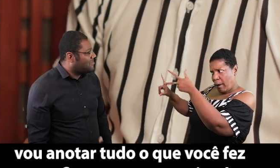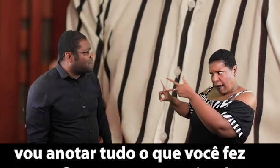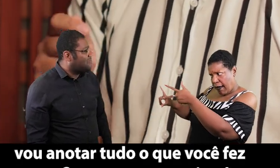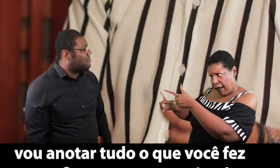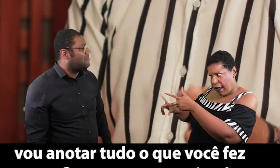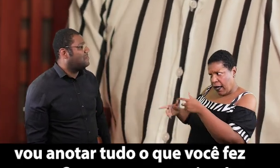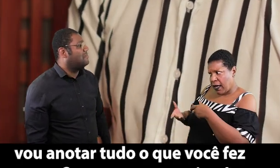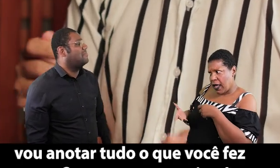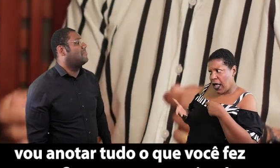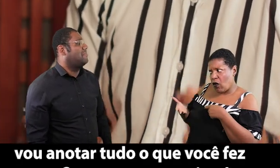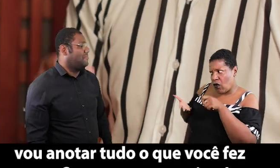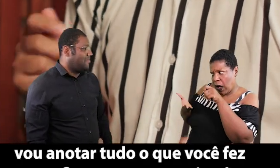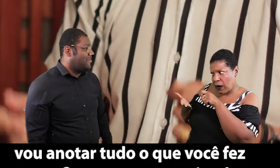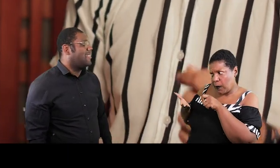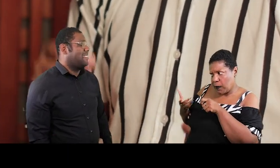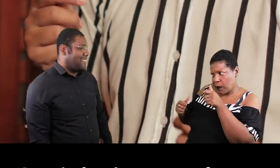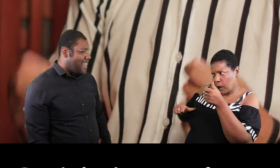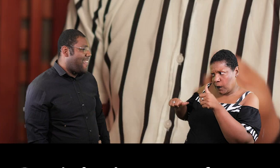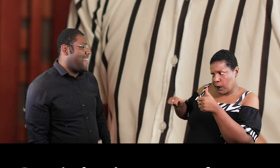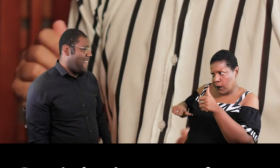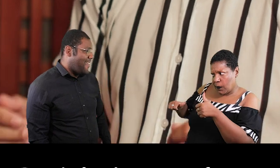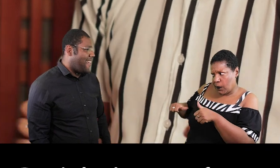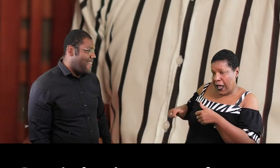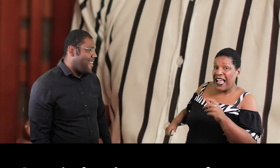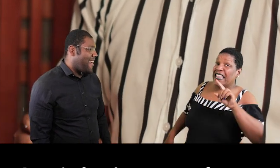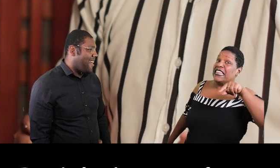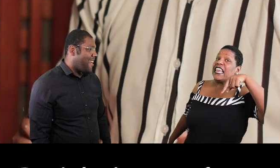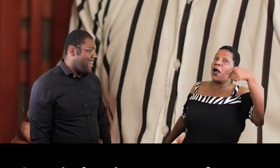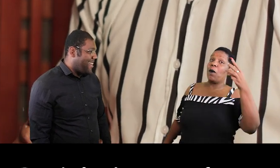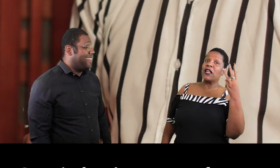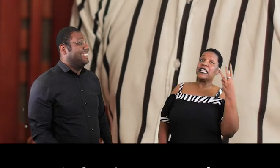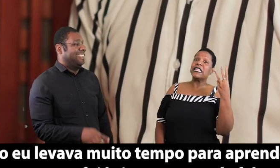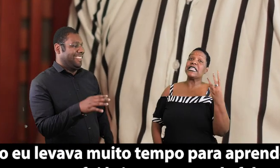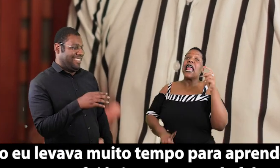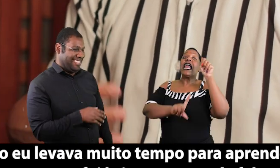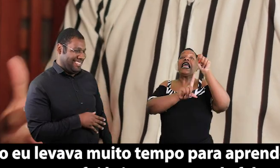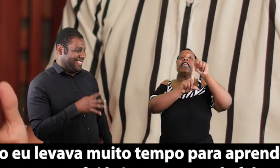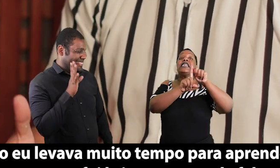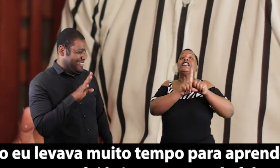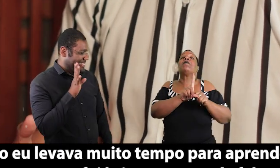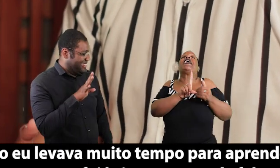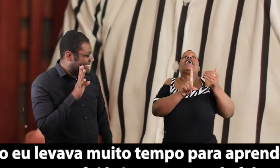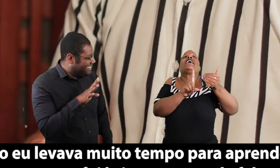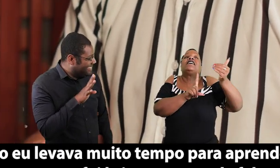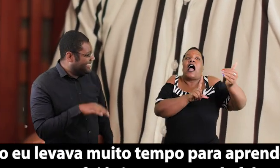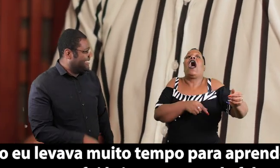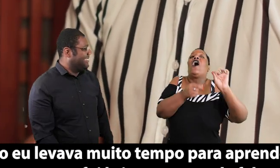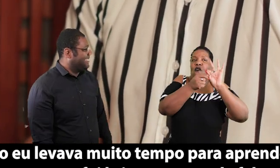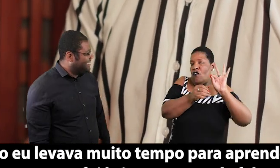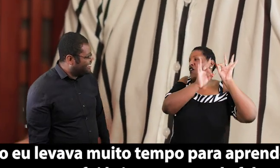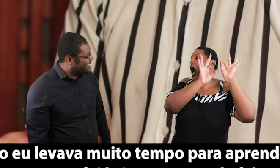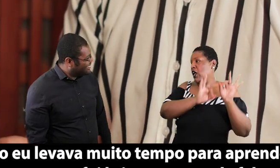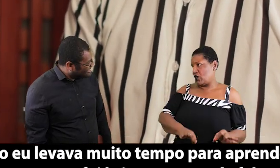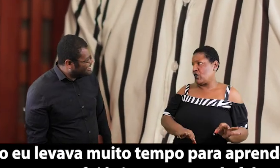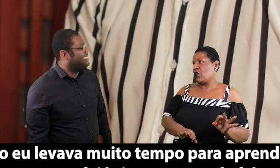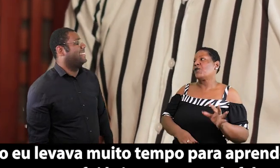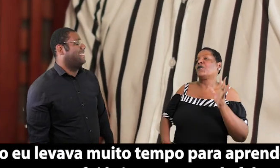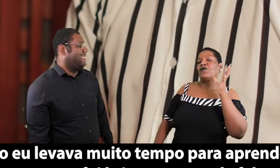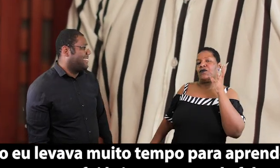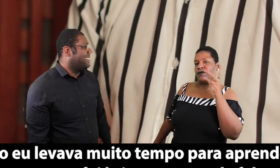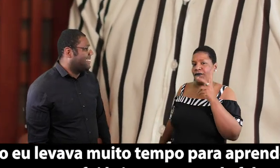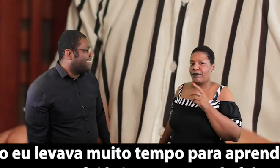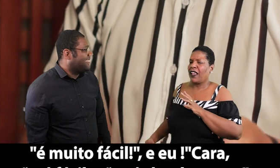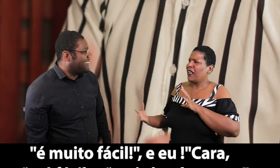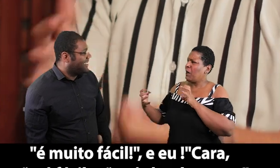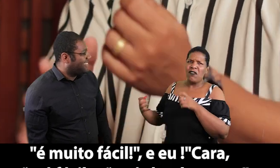fez e vou ficar ensaiando. Analisar. Depois de 3 meses eu faço. Então eu levava muito tempo pra aprender. E Entendi. isso sempre foi briga.